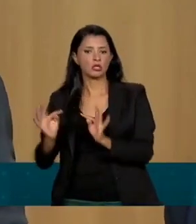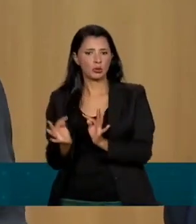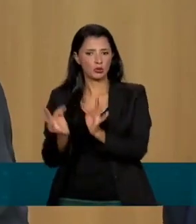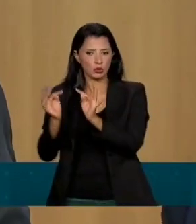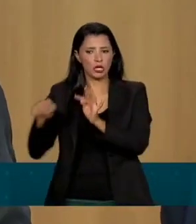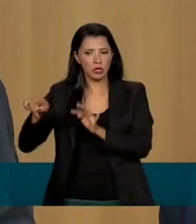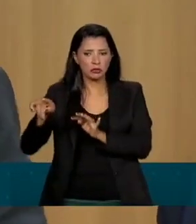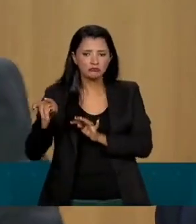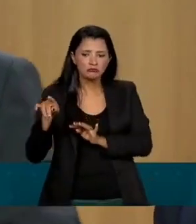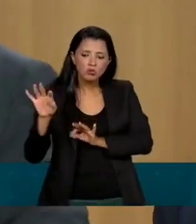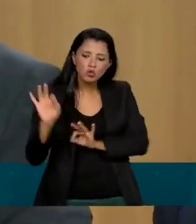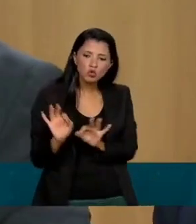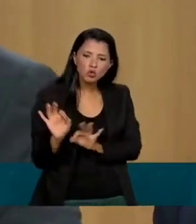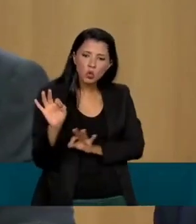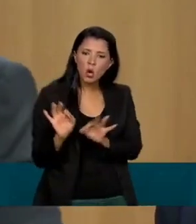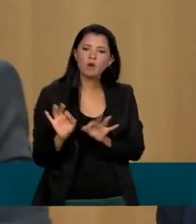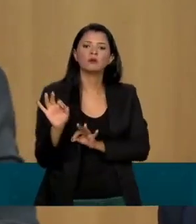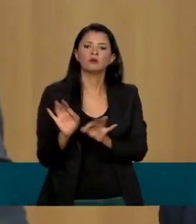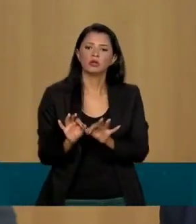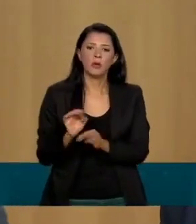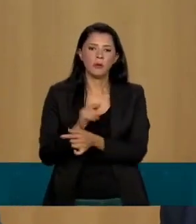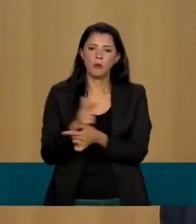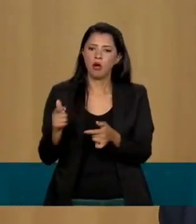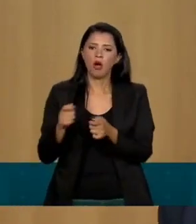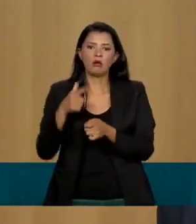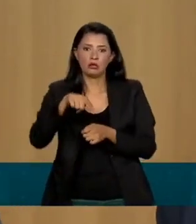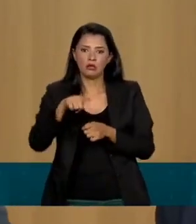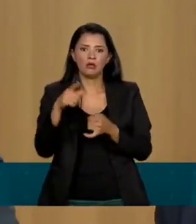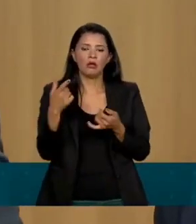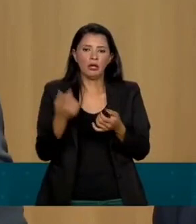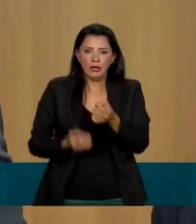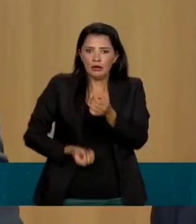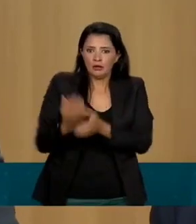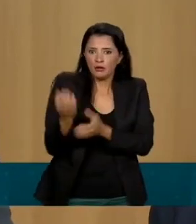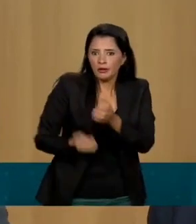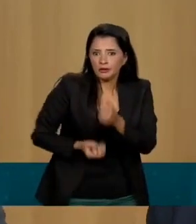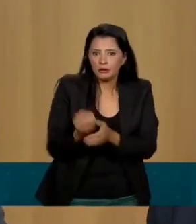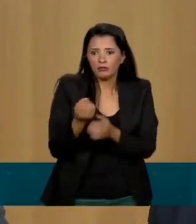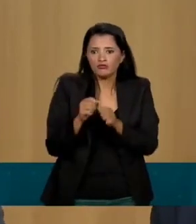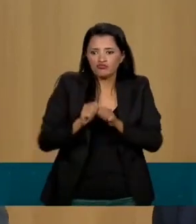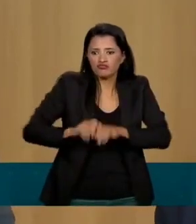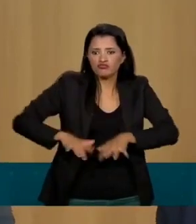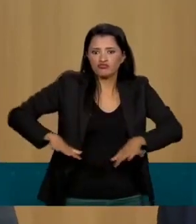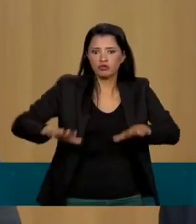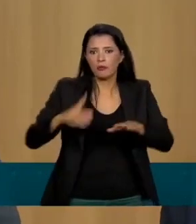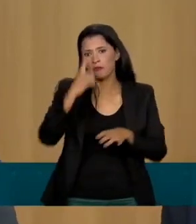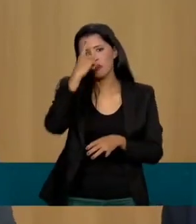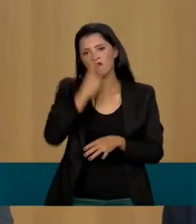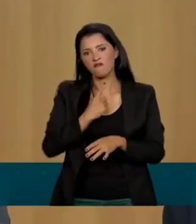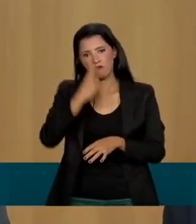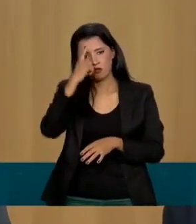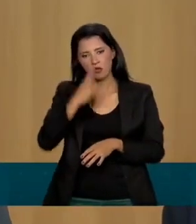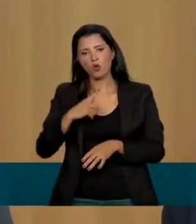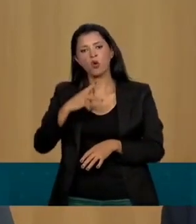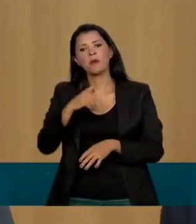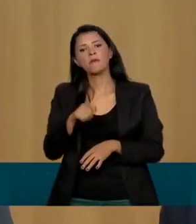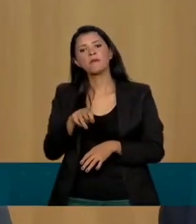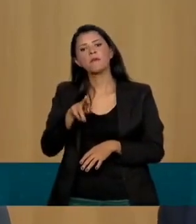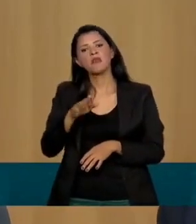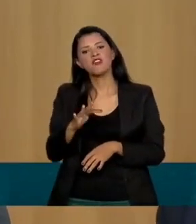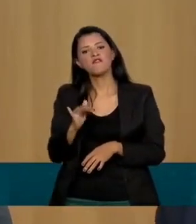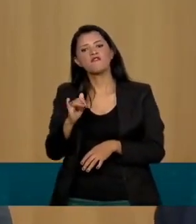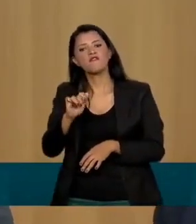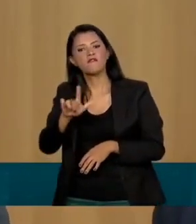se organizem para que não haja a multiplicação da criações de perfis